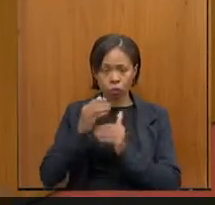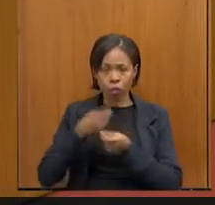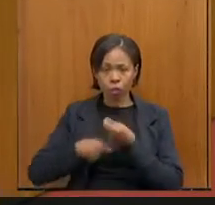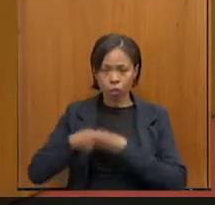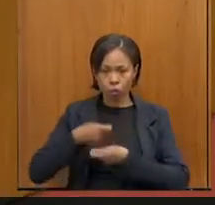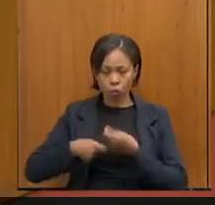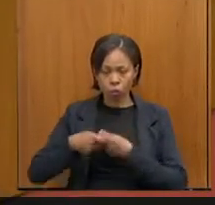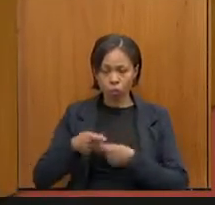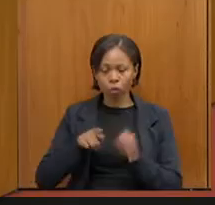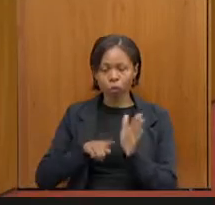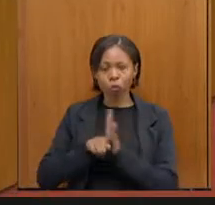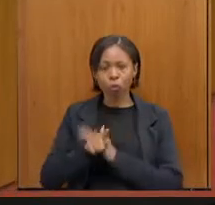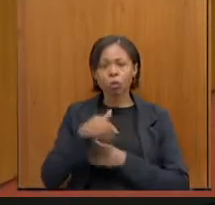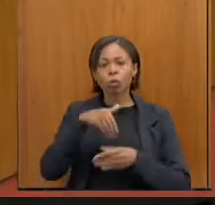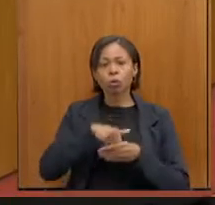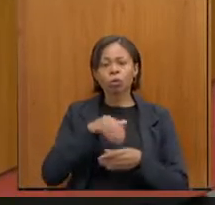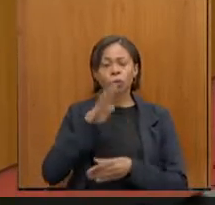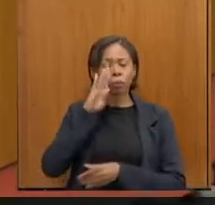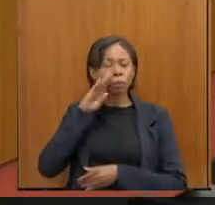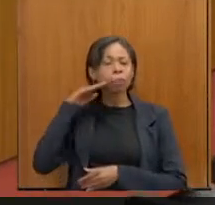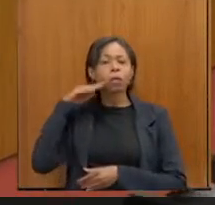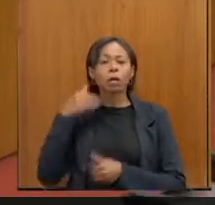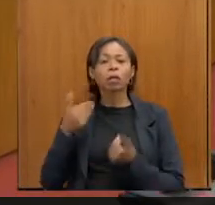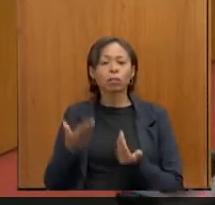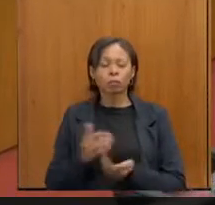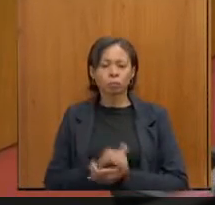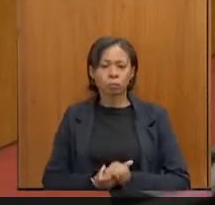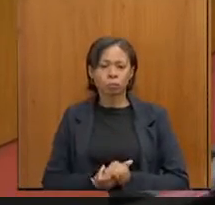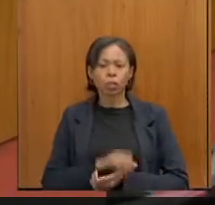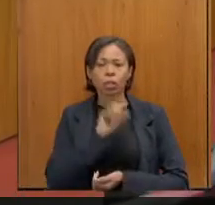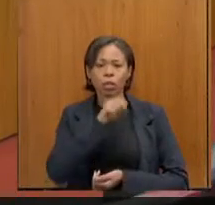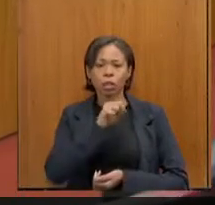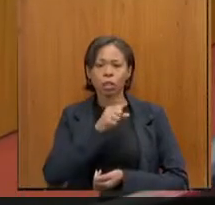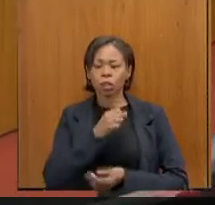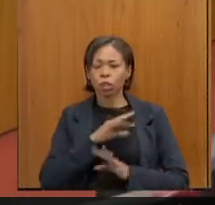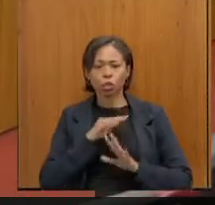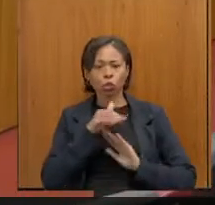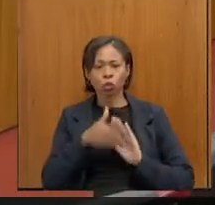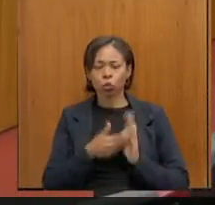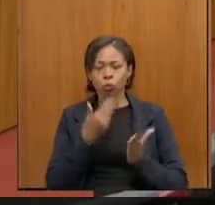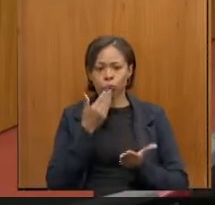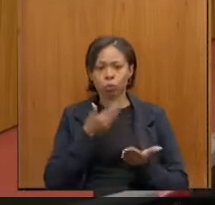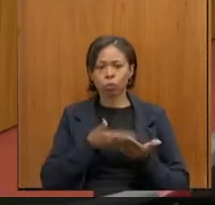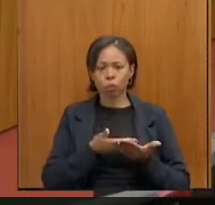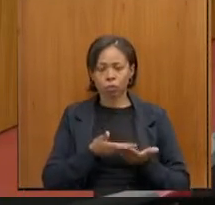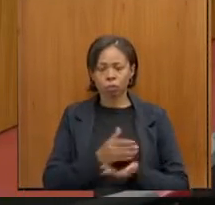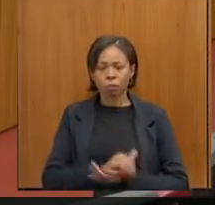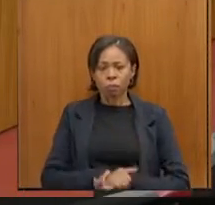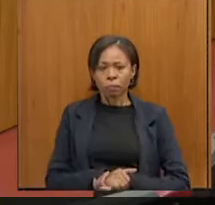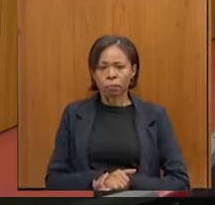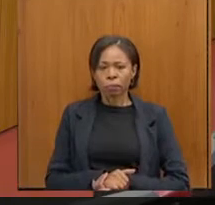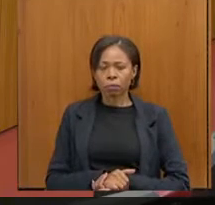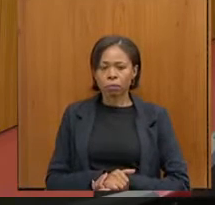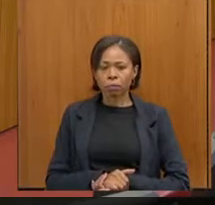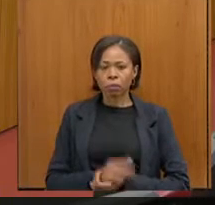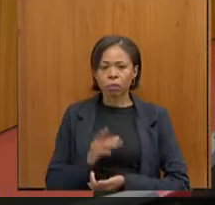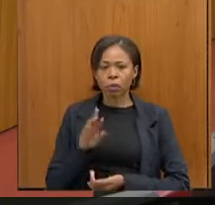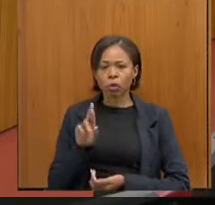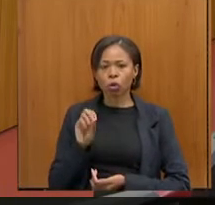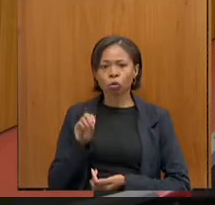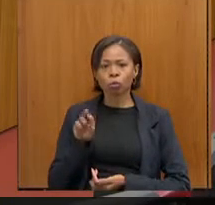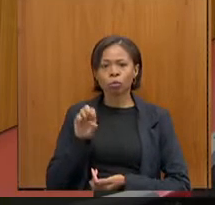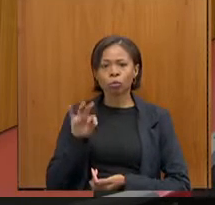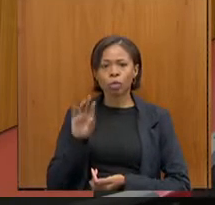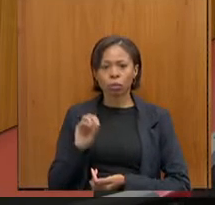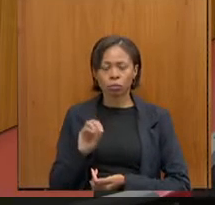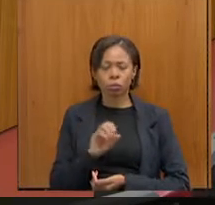como vota Deputado a Beatriz Cerqueira favorável a todos os requerimentos Presidente como voto Deputado Roberto